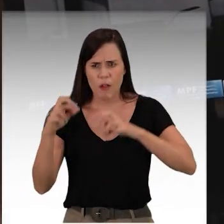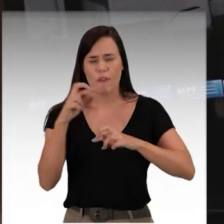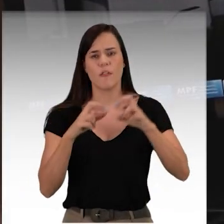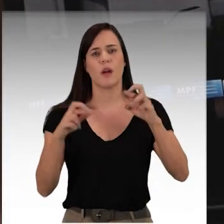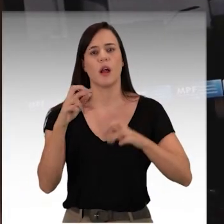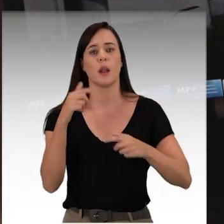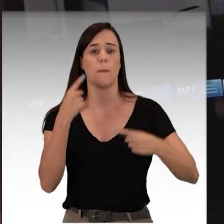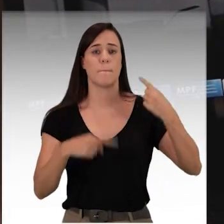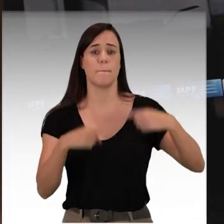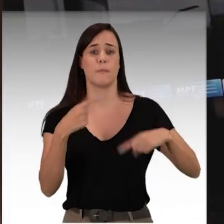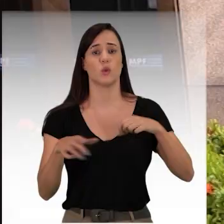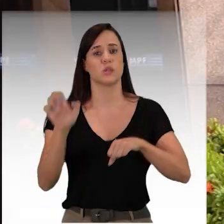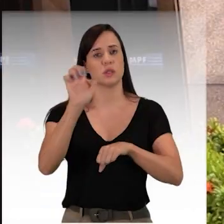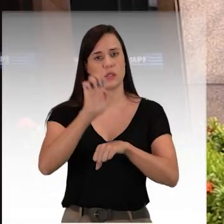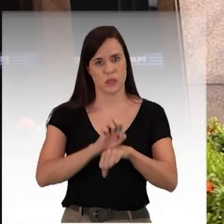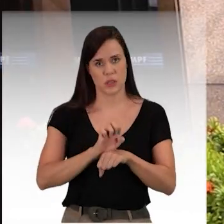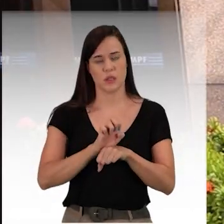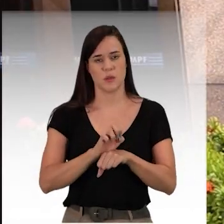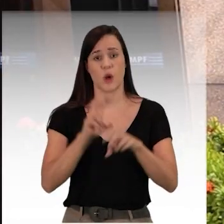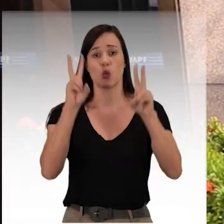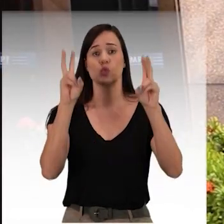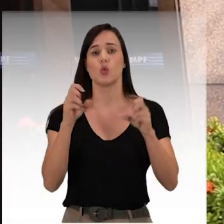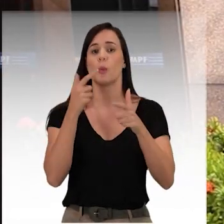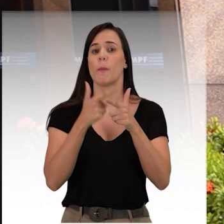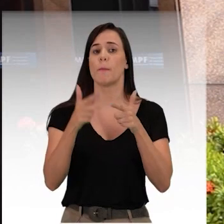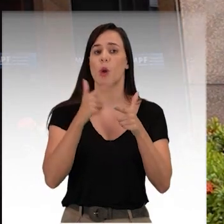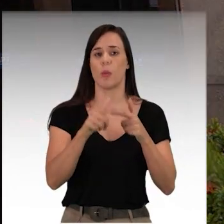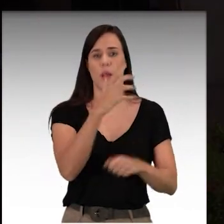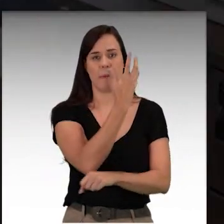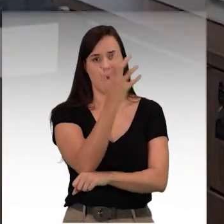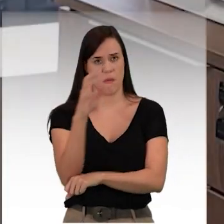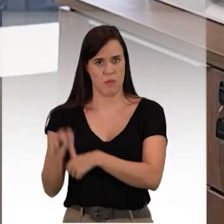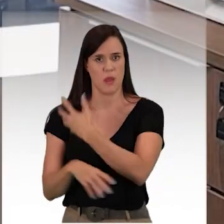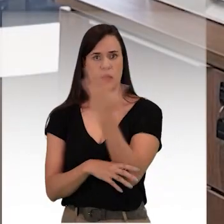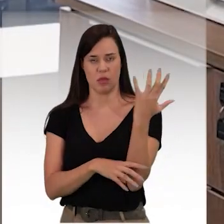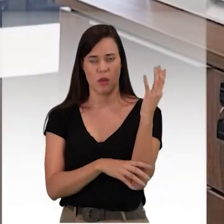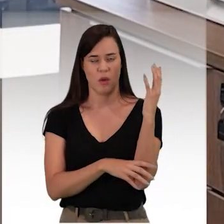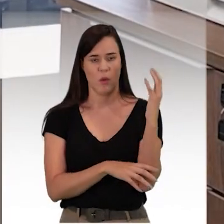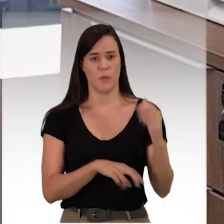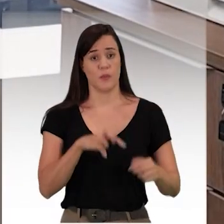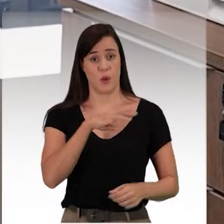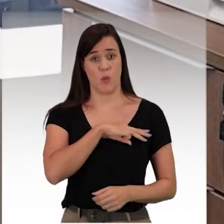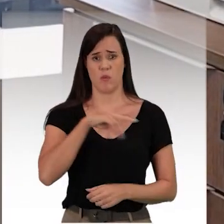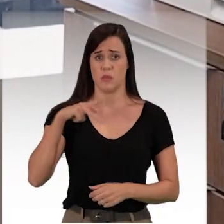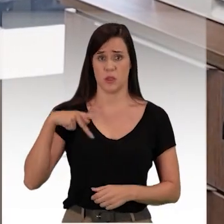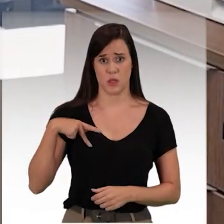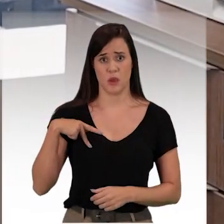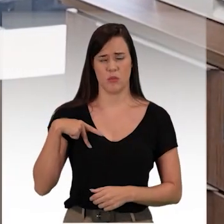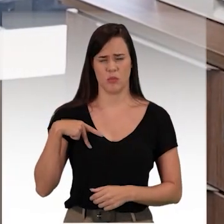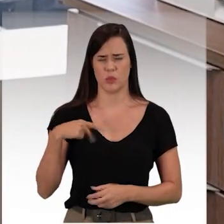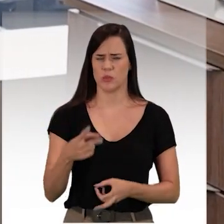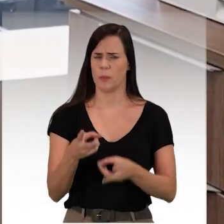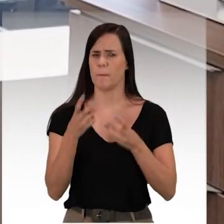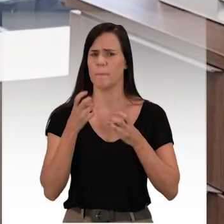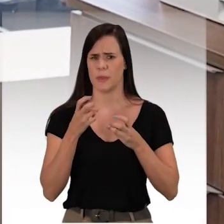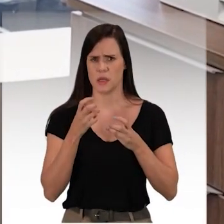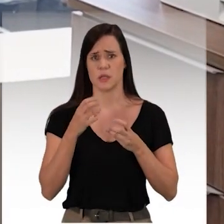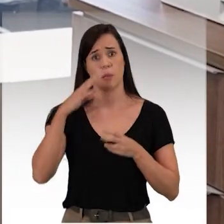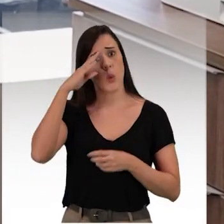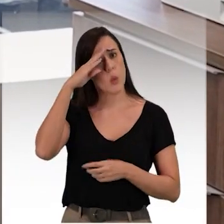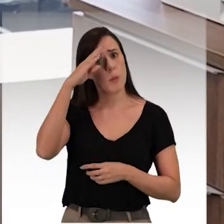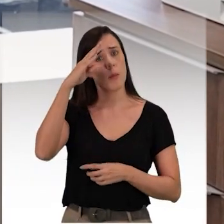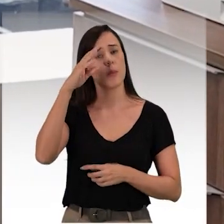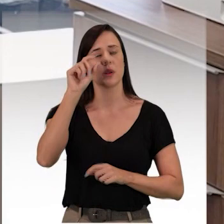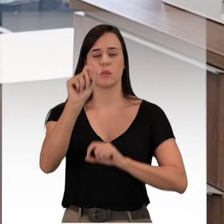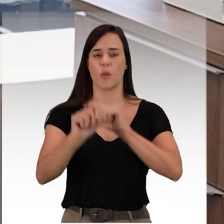políticas estaduais do Amazonas em relação aos problemas ambientais. O Ministério Público entendeu que seria importante